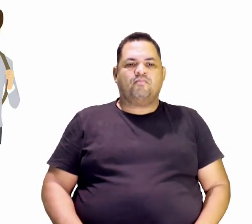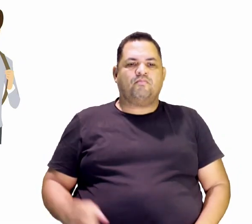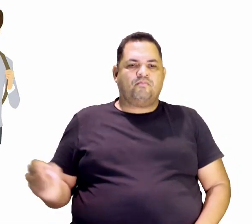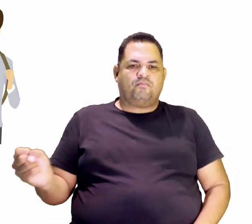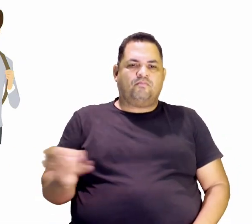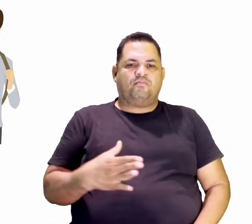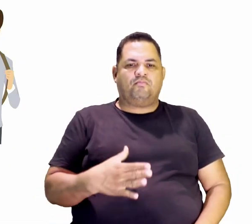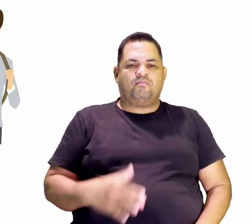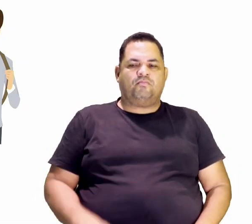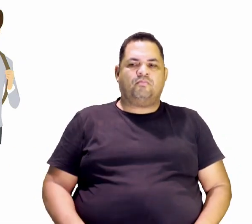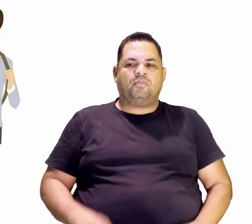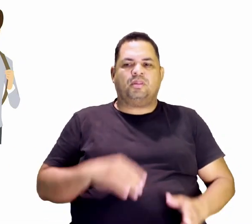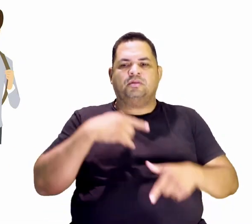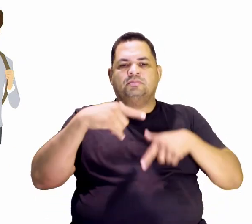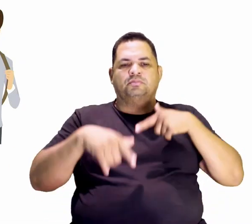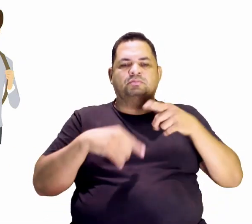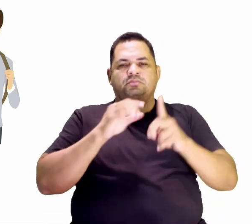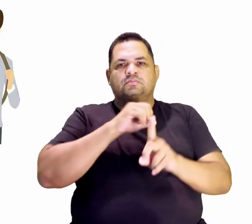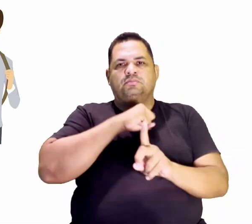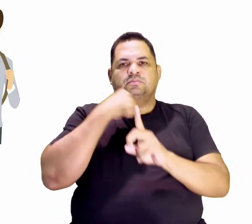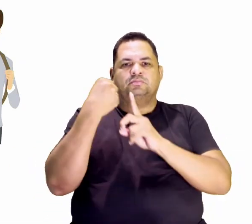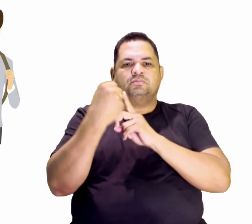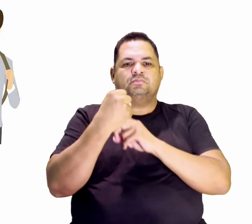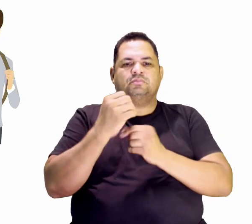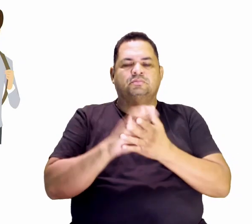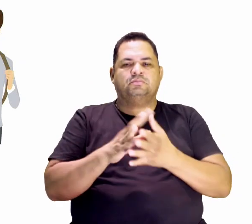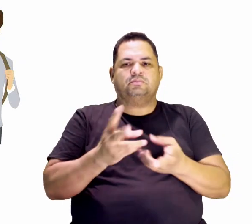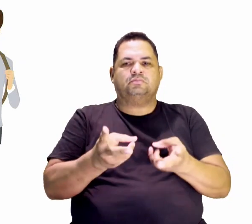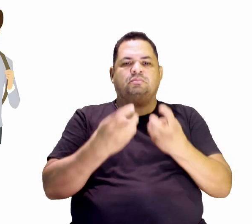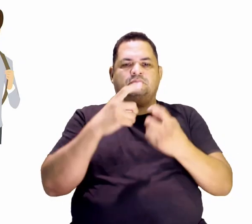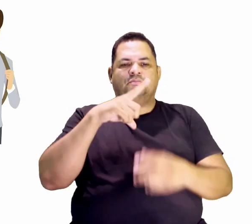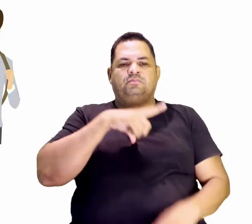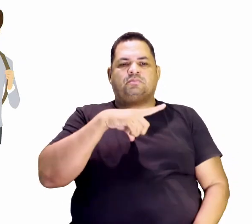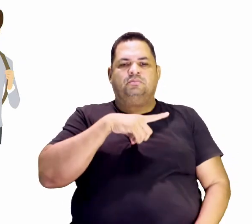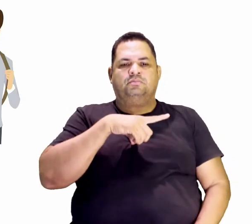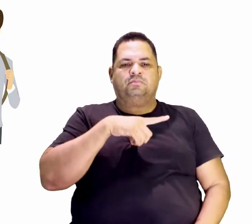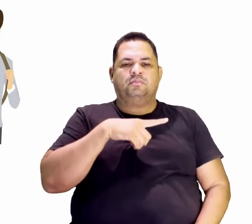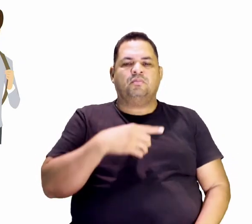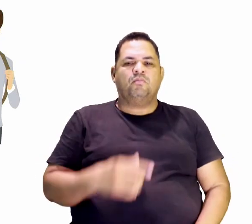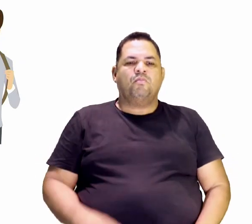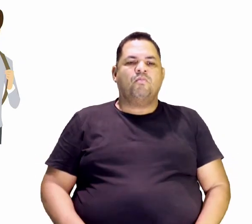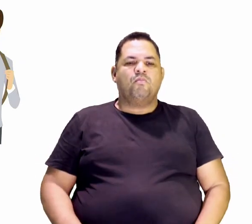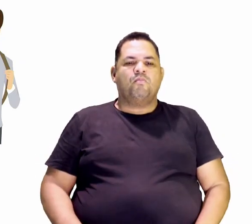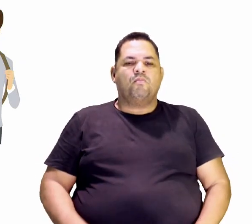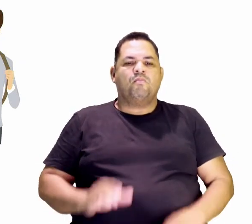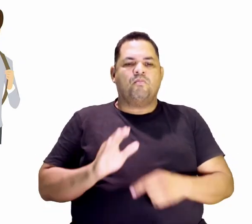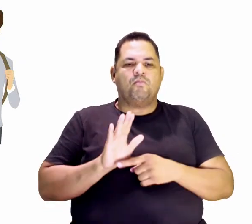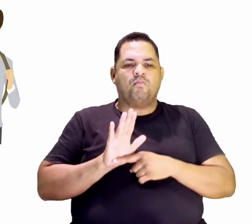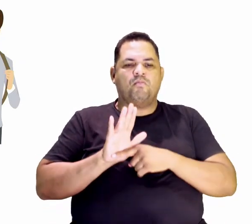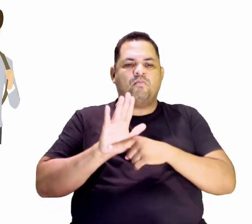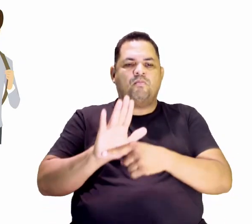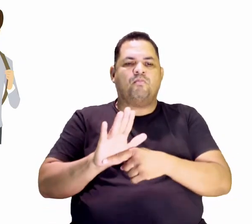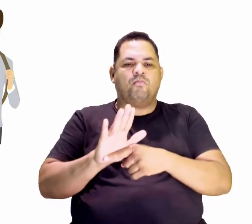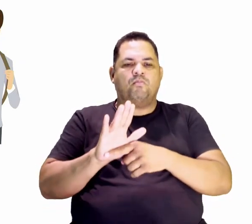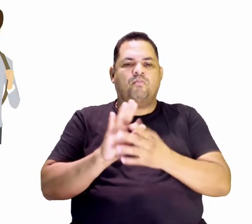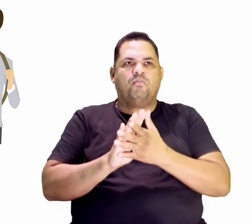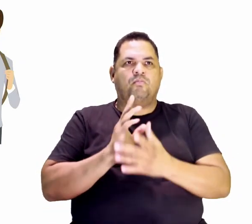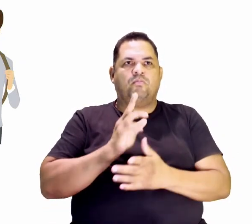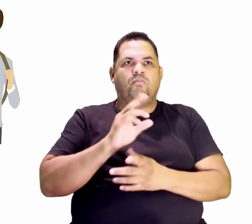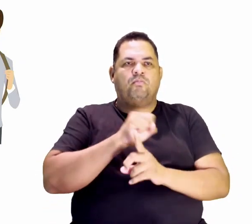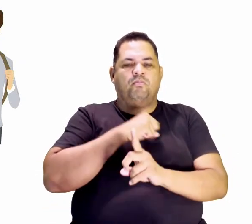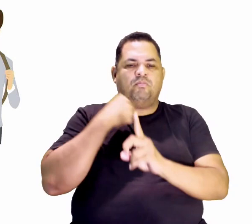nessa questão dessa produção social, a gente percebe que existe aí um auxílio no processo de